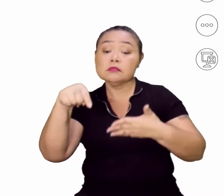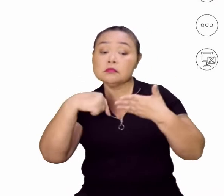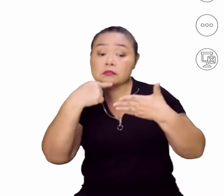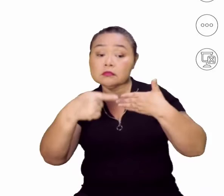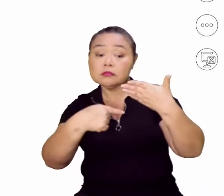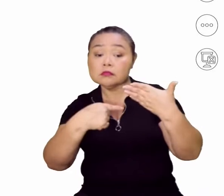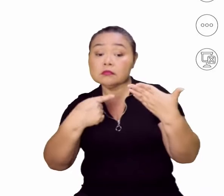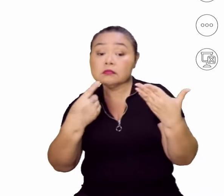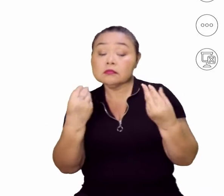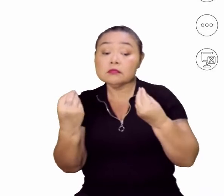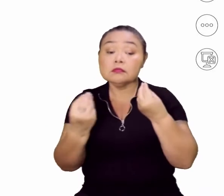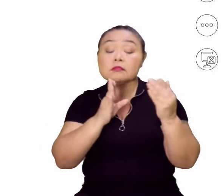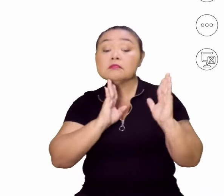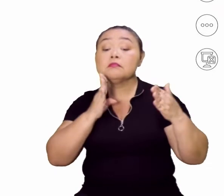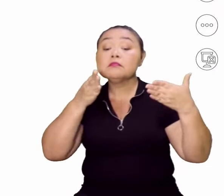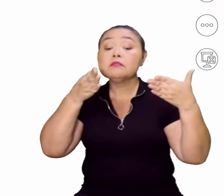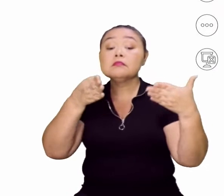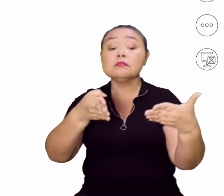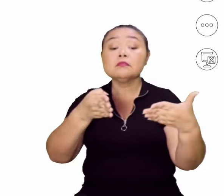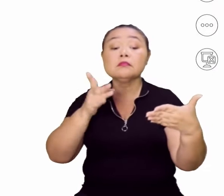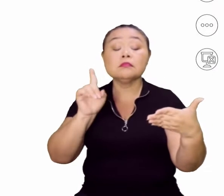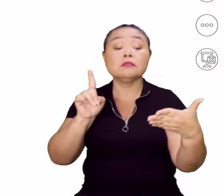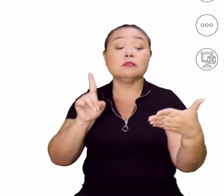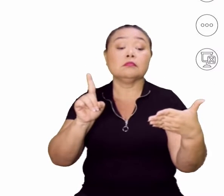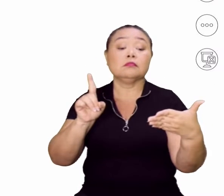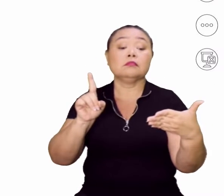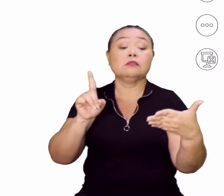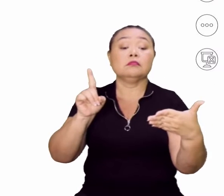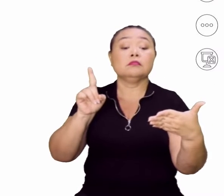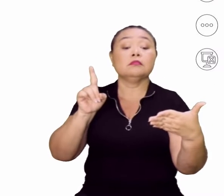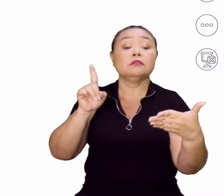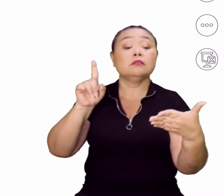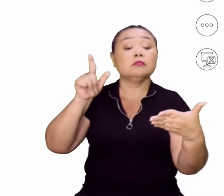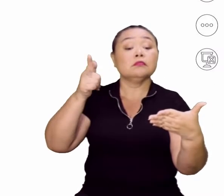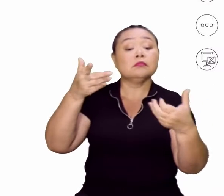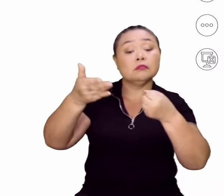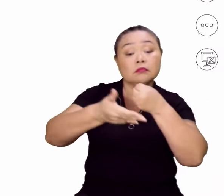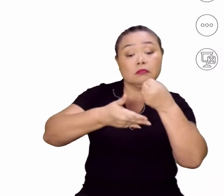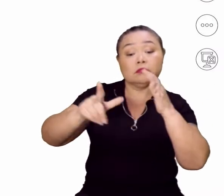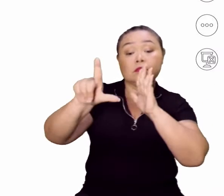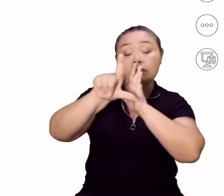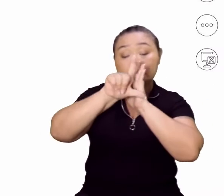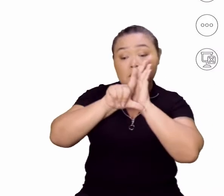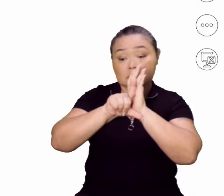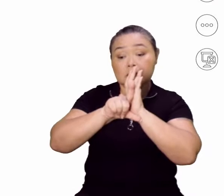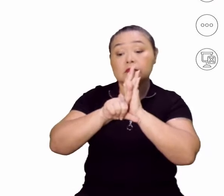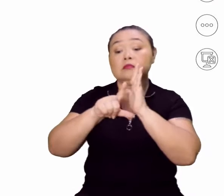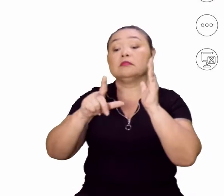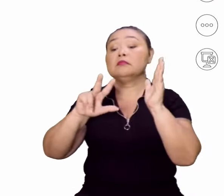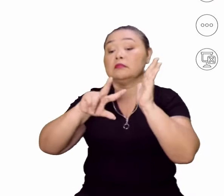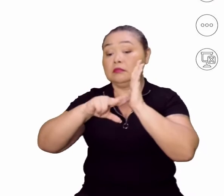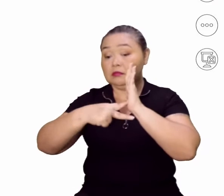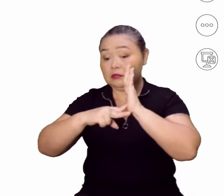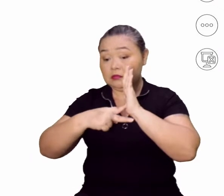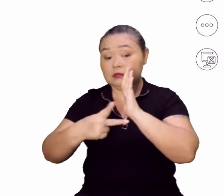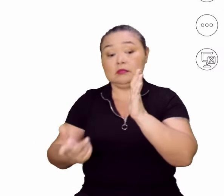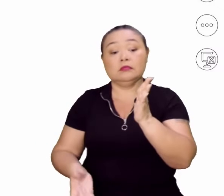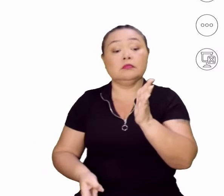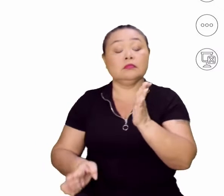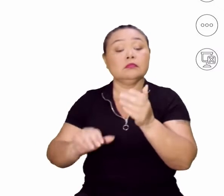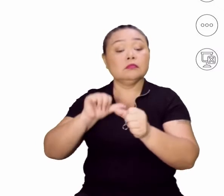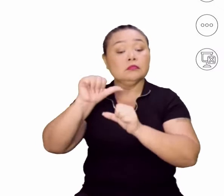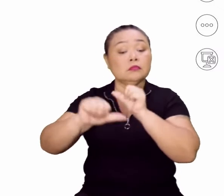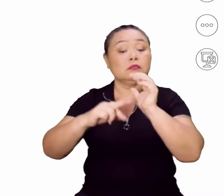seguido uma tendência que se manifesta mais diretamente na letra A, revisão das bases da legislação sindical.